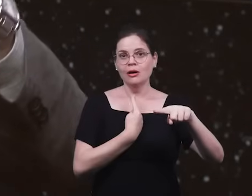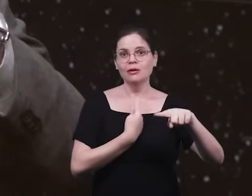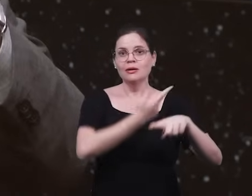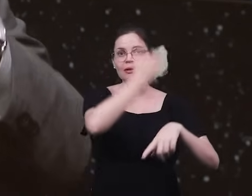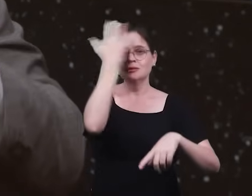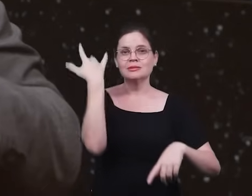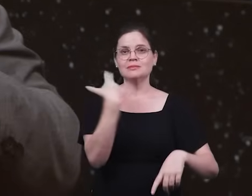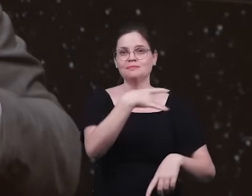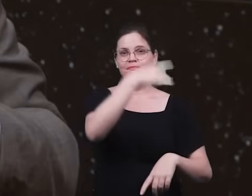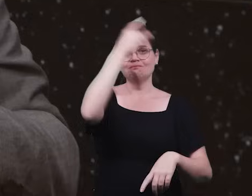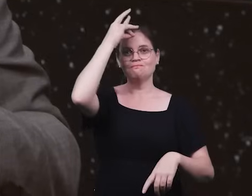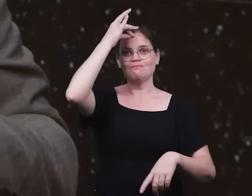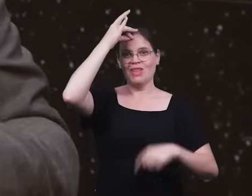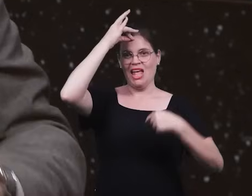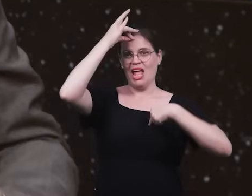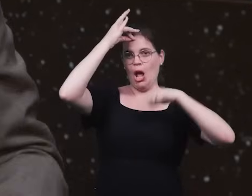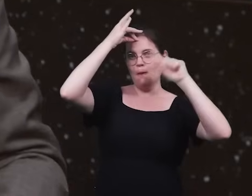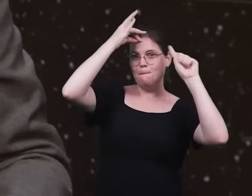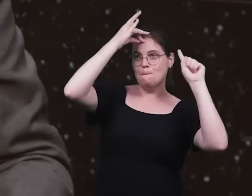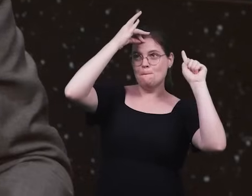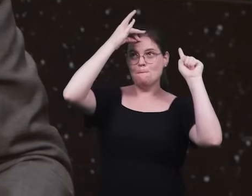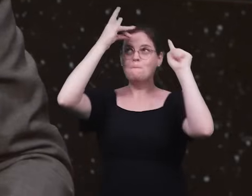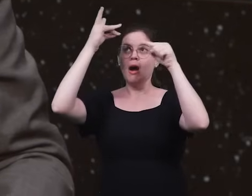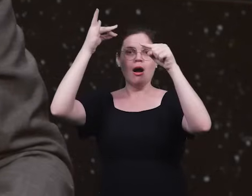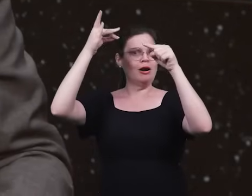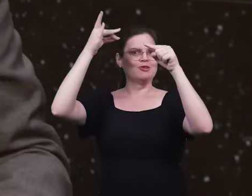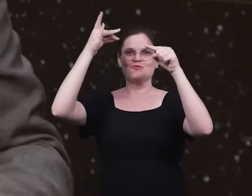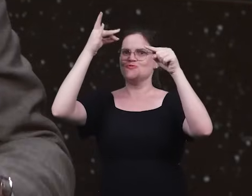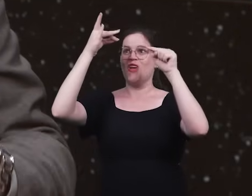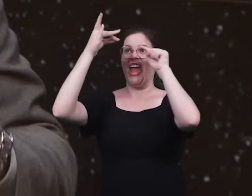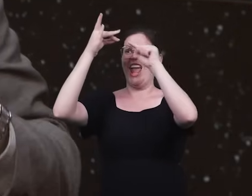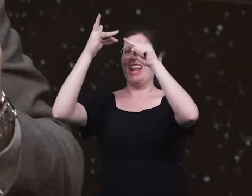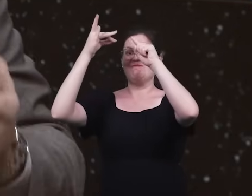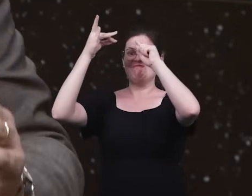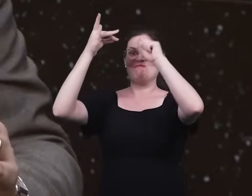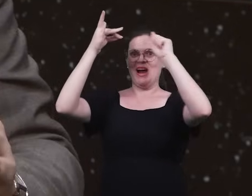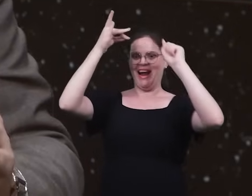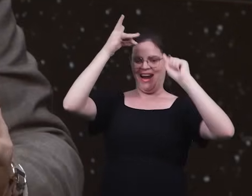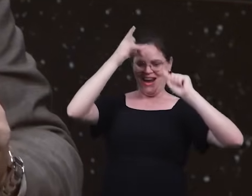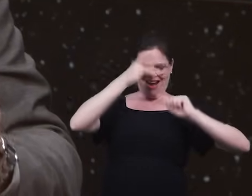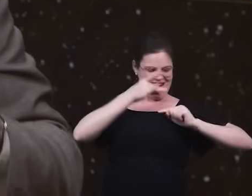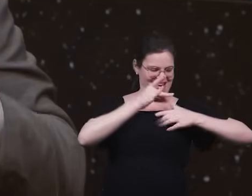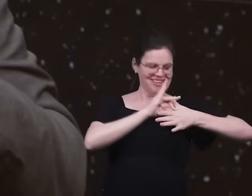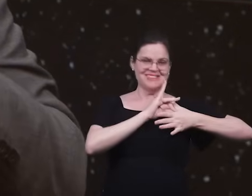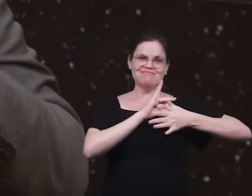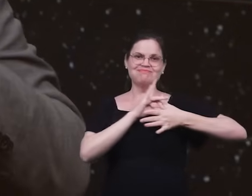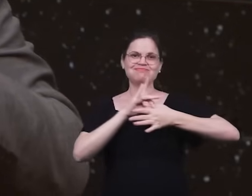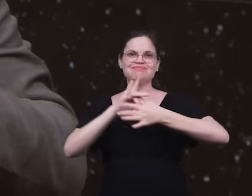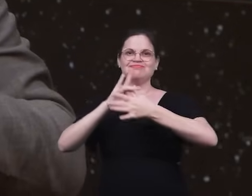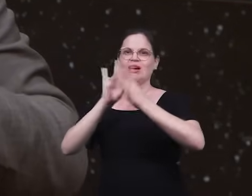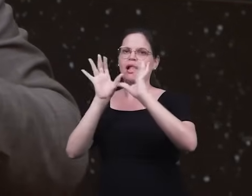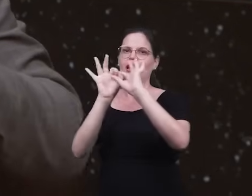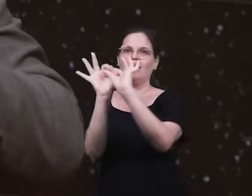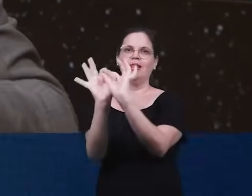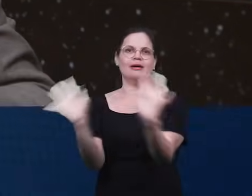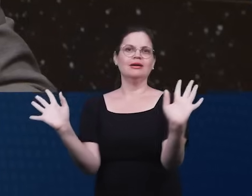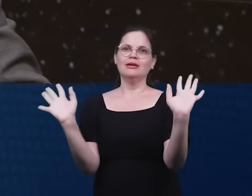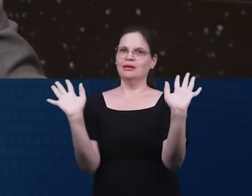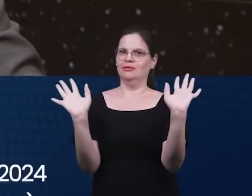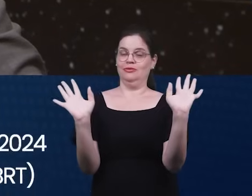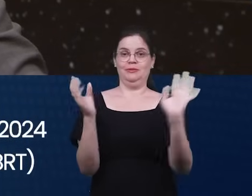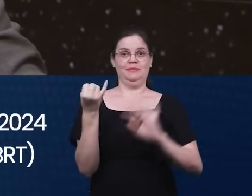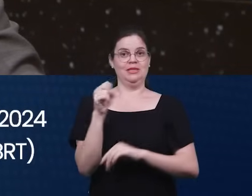ele não está preso pelas medidas do homem ele está livre e se o senhor a